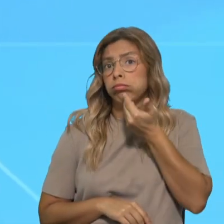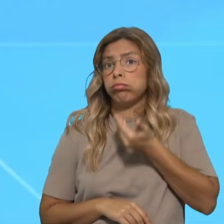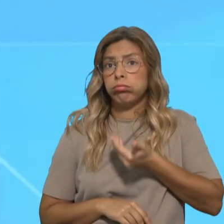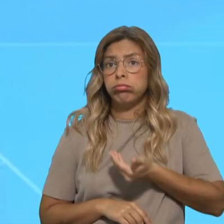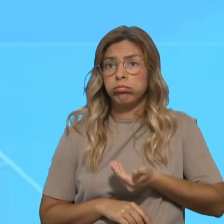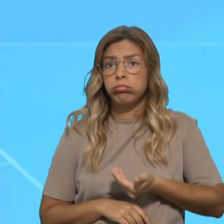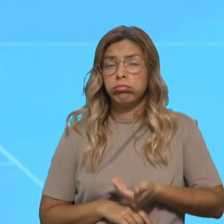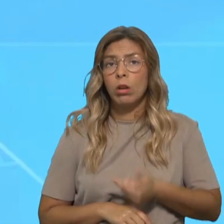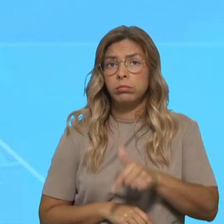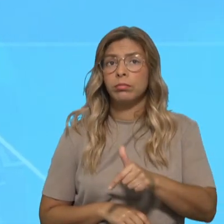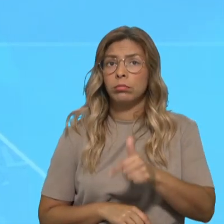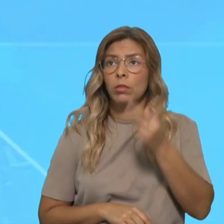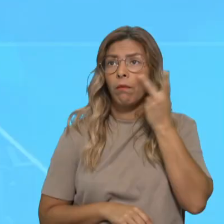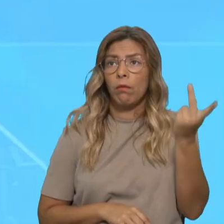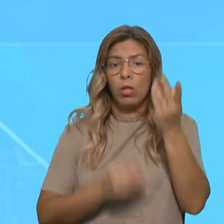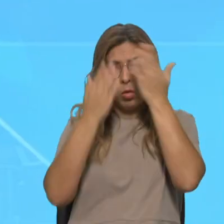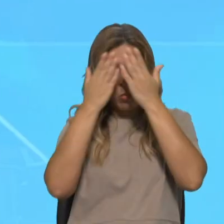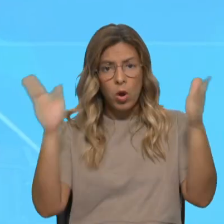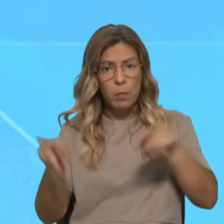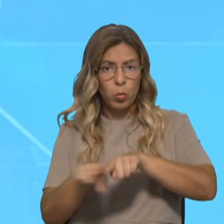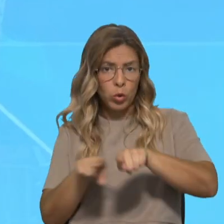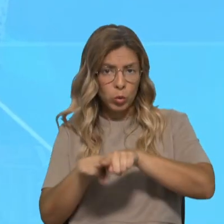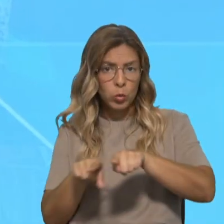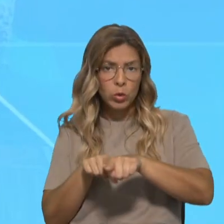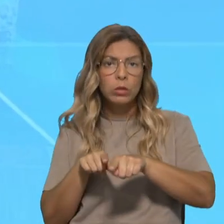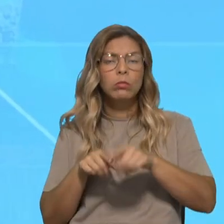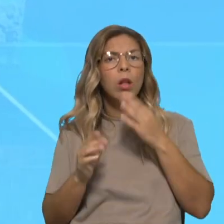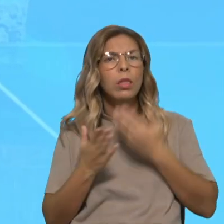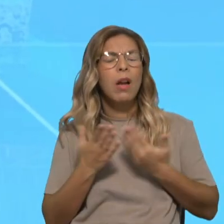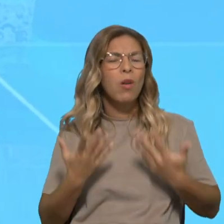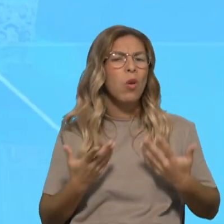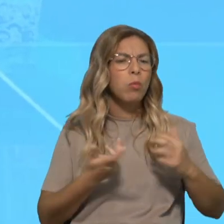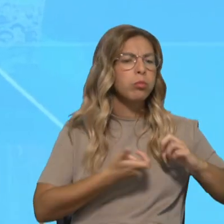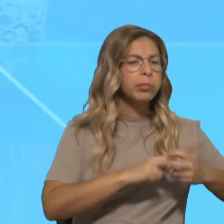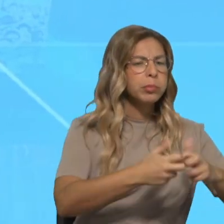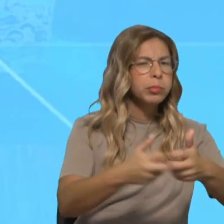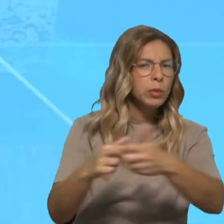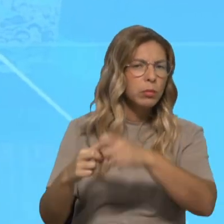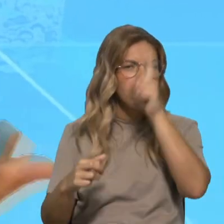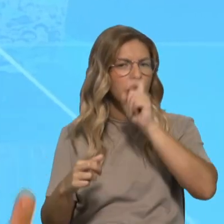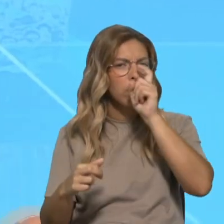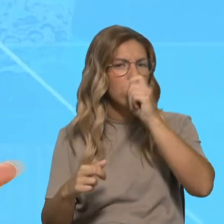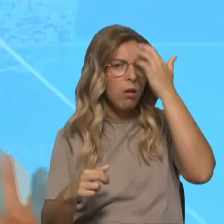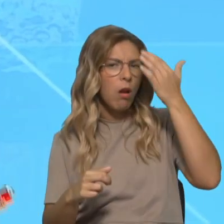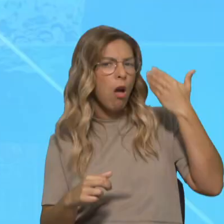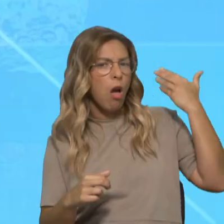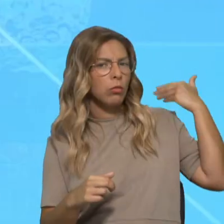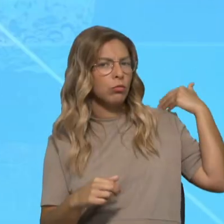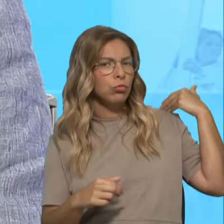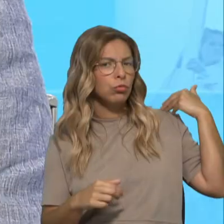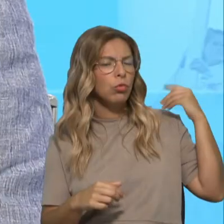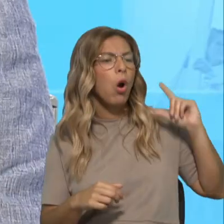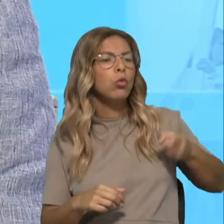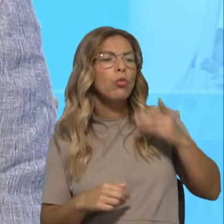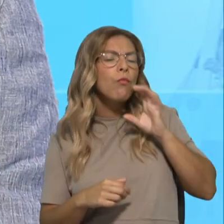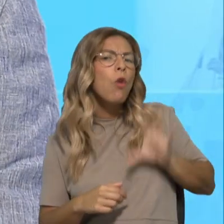vivência democrática e isto começa a gerar alguns problemas de memória, no sentido de já não se tem memória do que era de antes, não